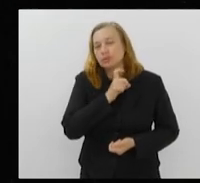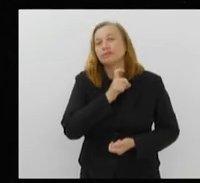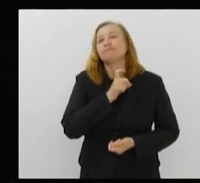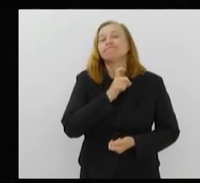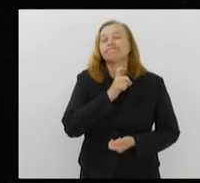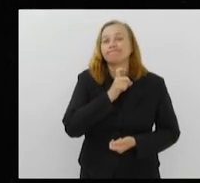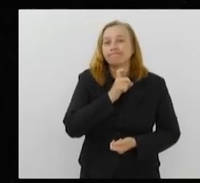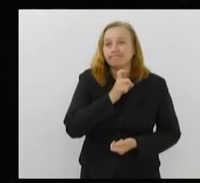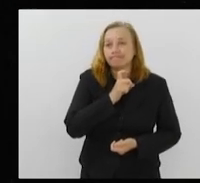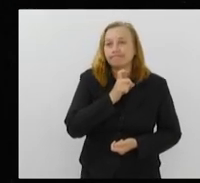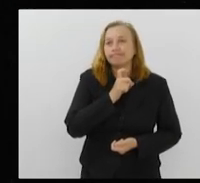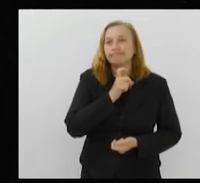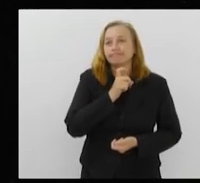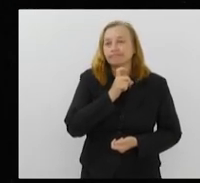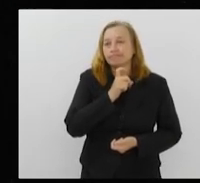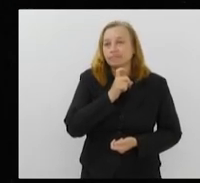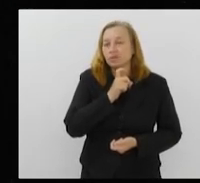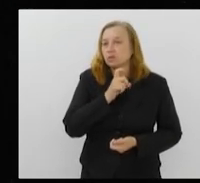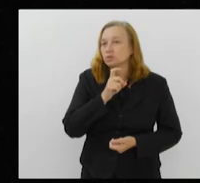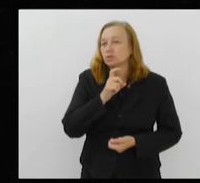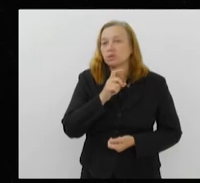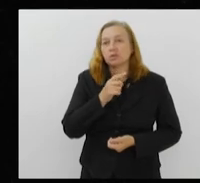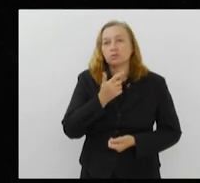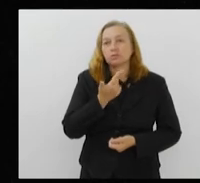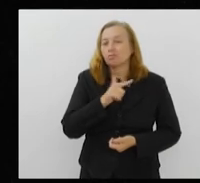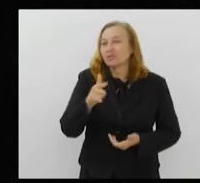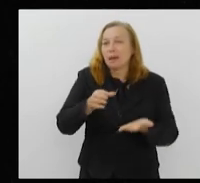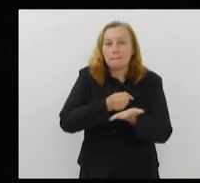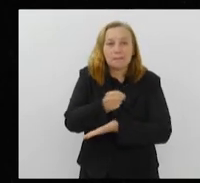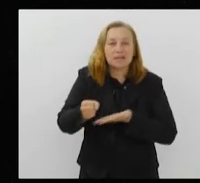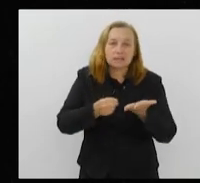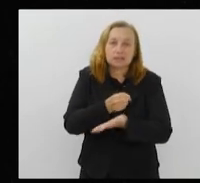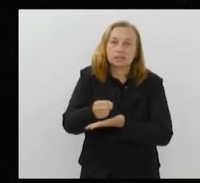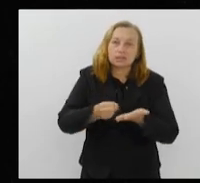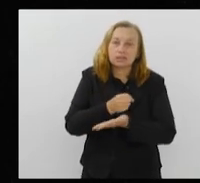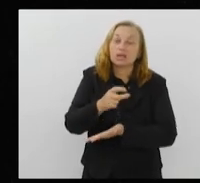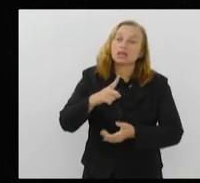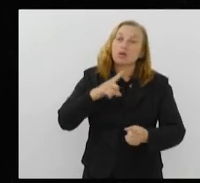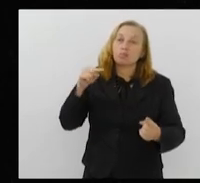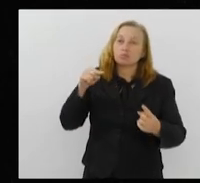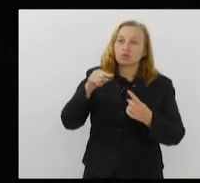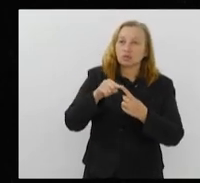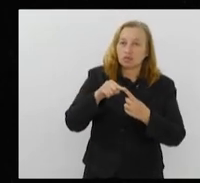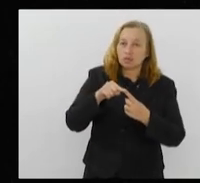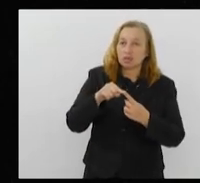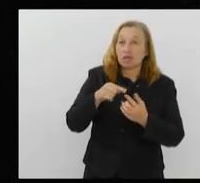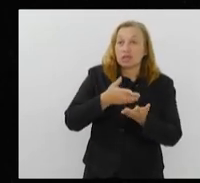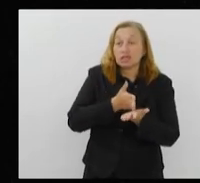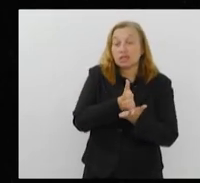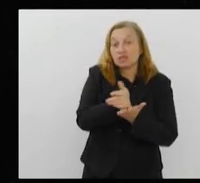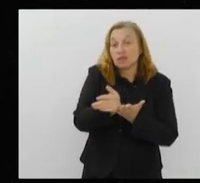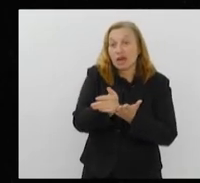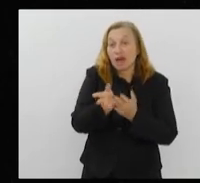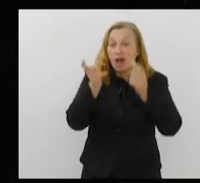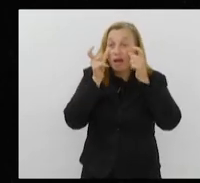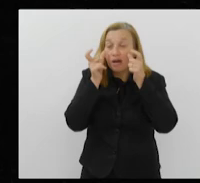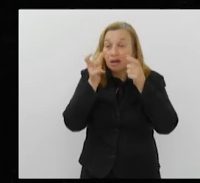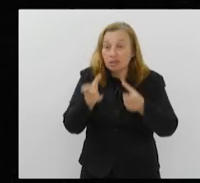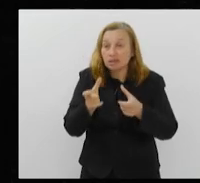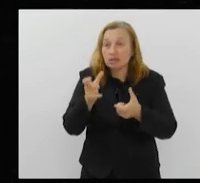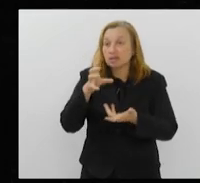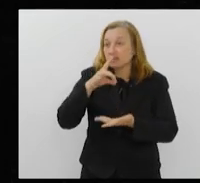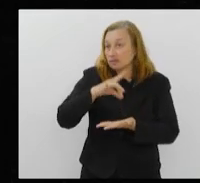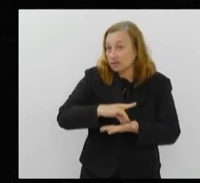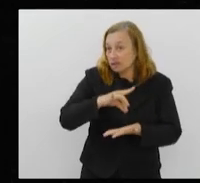são alegações sem fundamentos que têm como objetivo desviar a atenção das